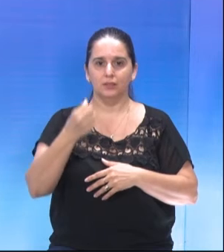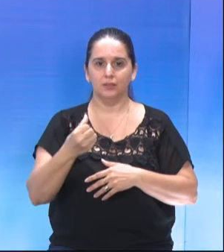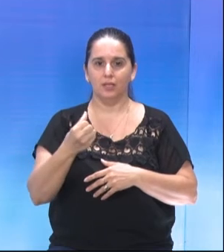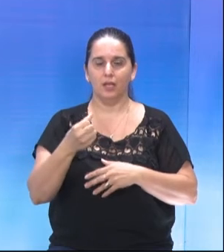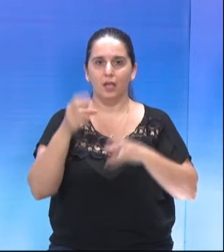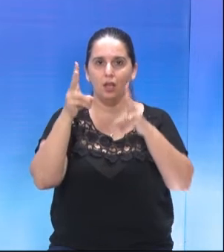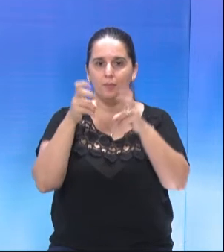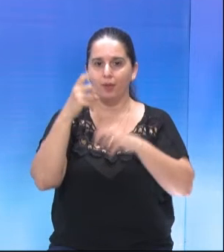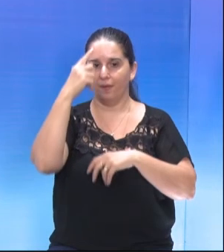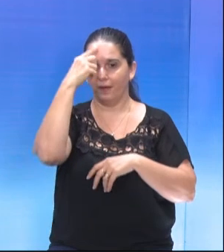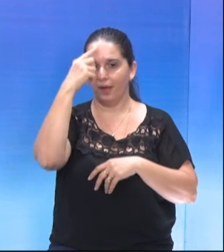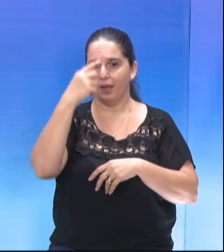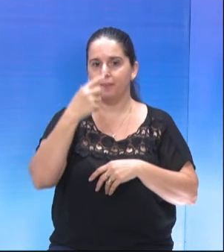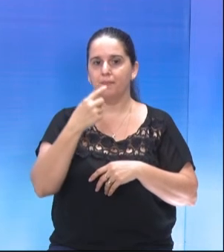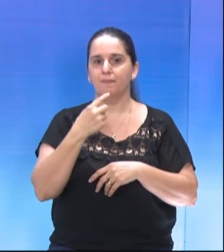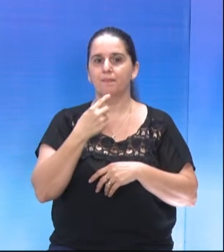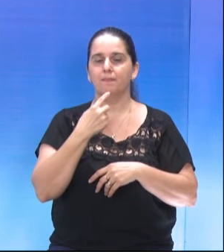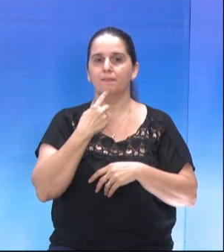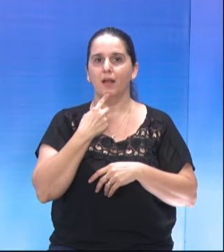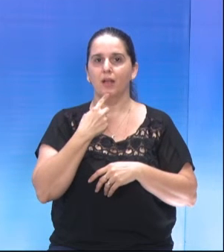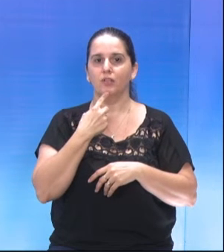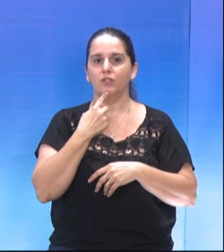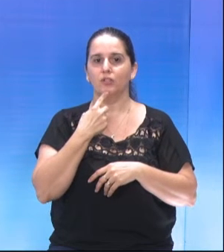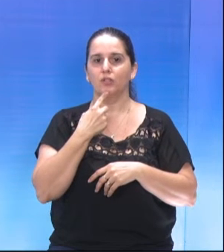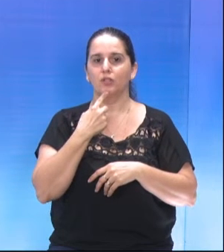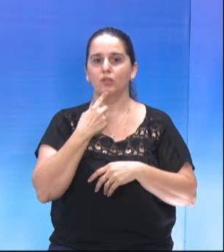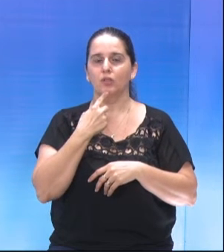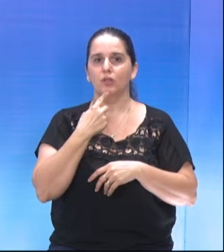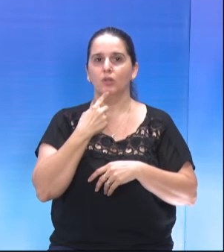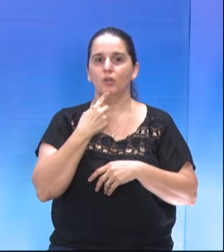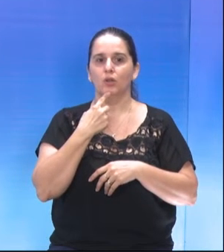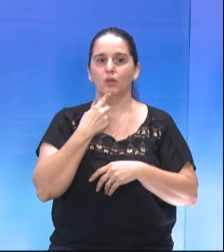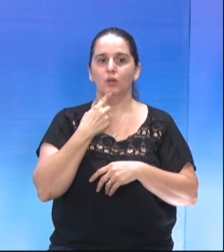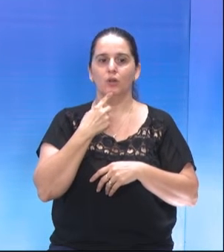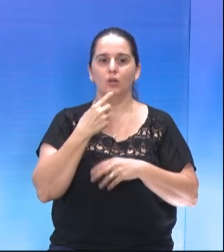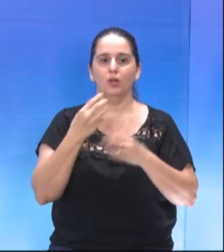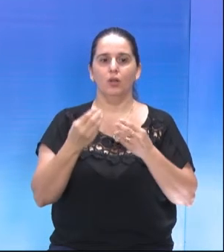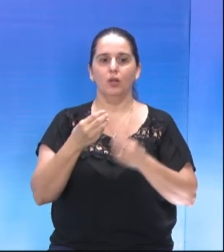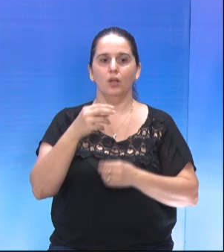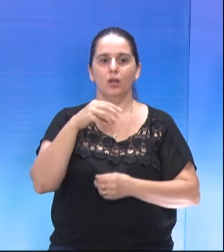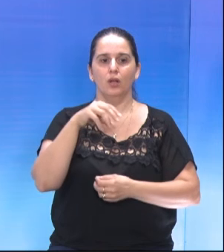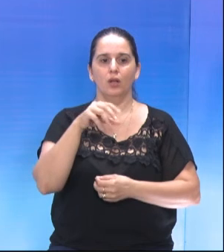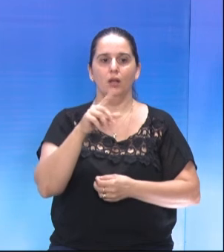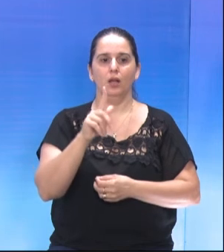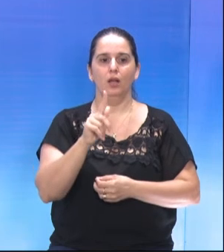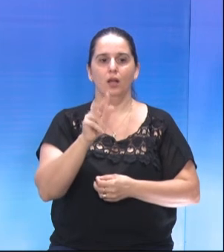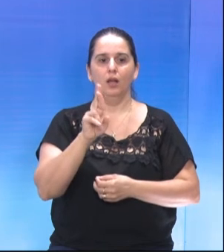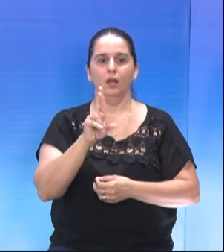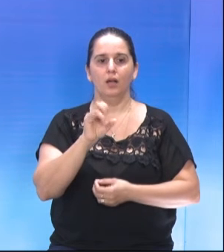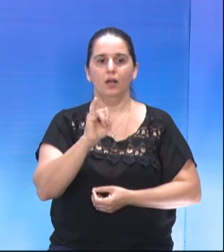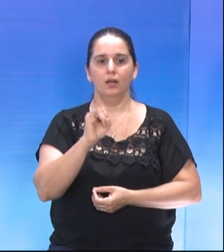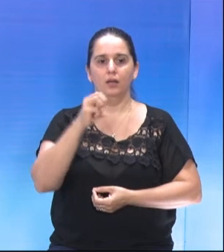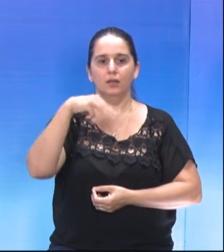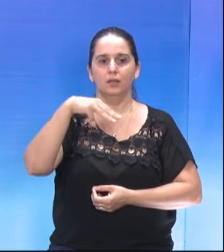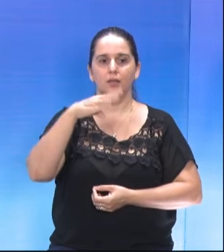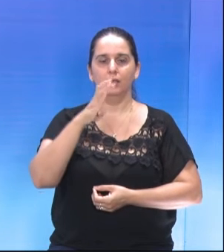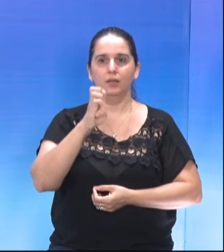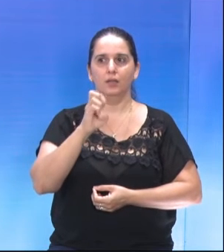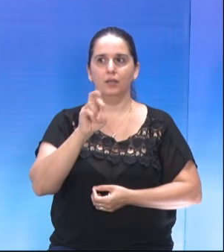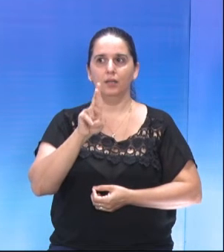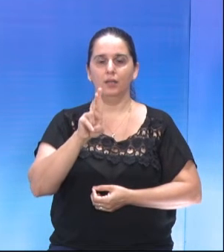vocês observem bem a imagem. Essa primeira imagem é da Norma Greenberg, que é uma artista